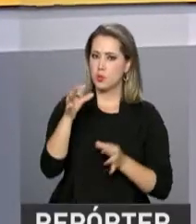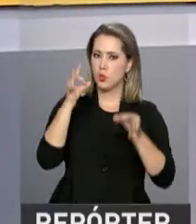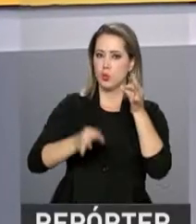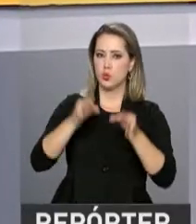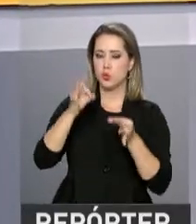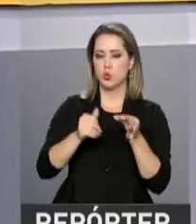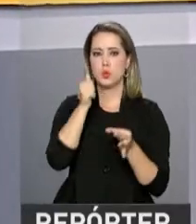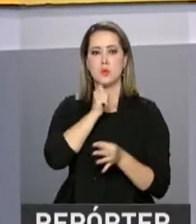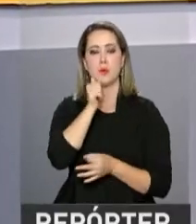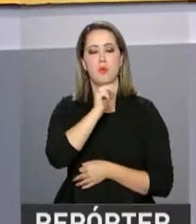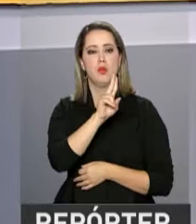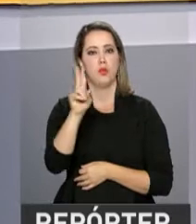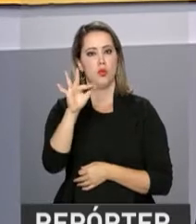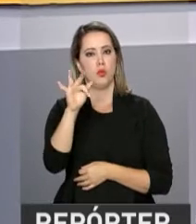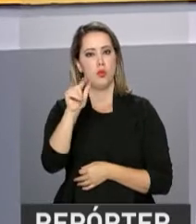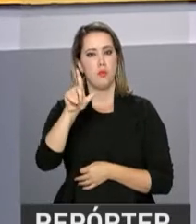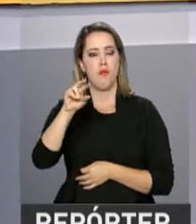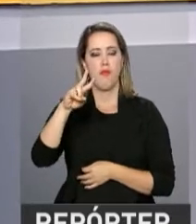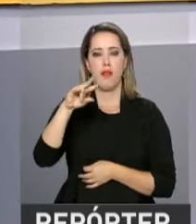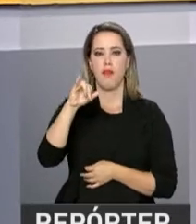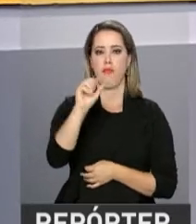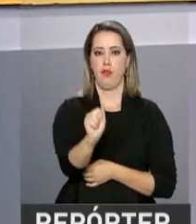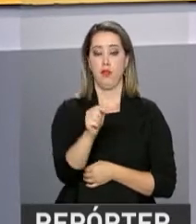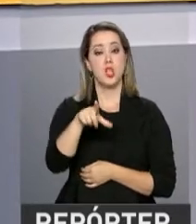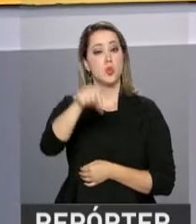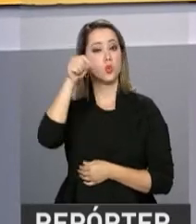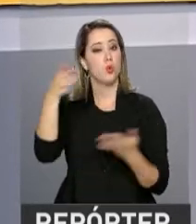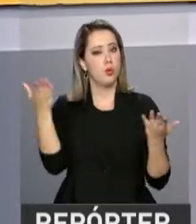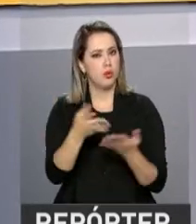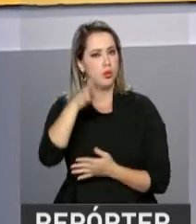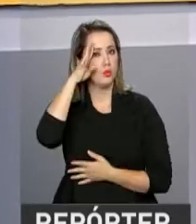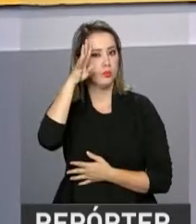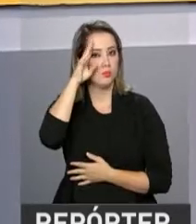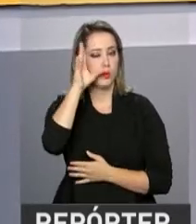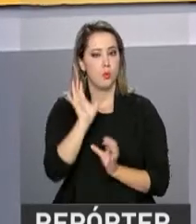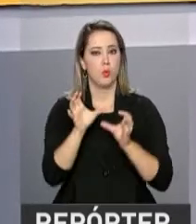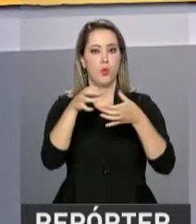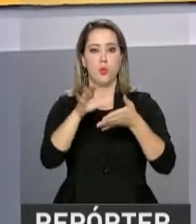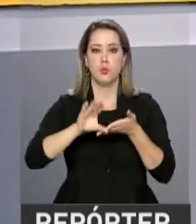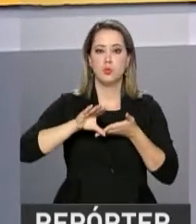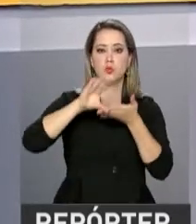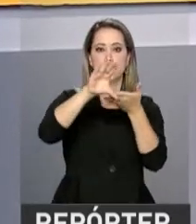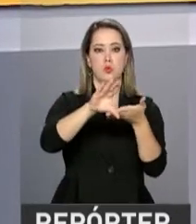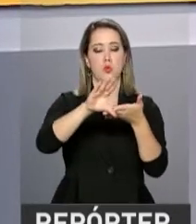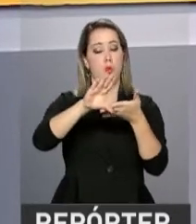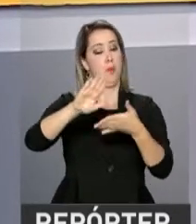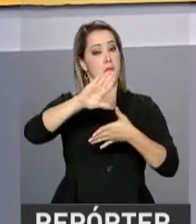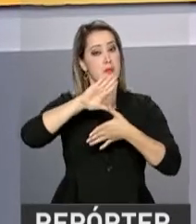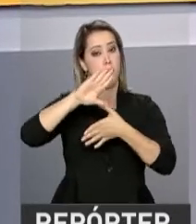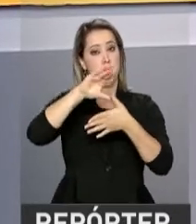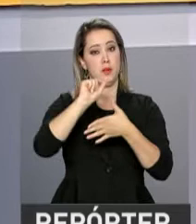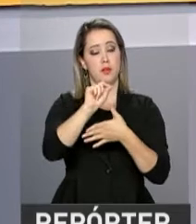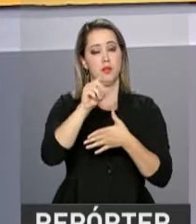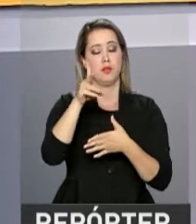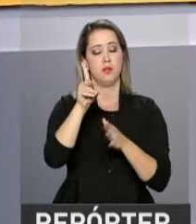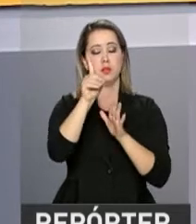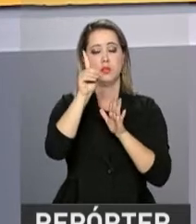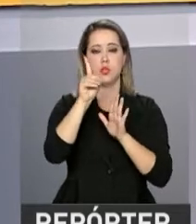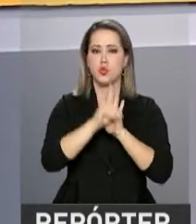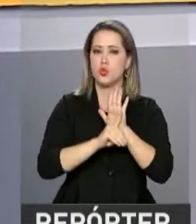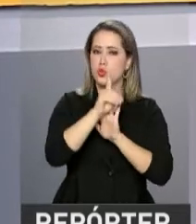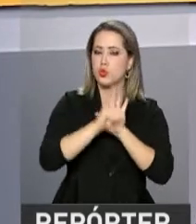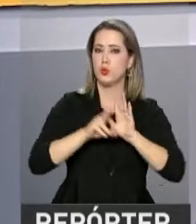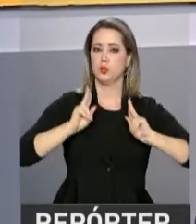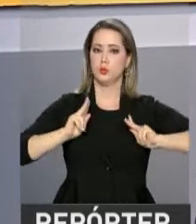brasileira flávia piovesan ti foi escolhida nesta quarta feira para a comissão interamericana de direitos humanos para um mandato de quatro